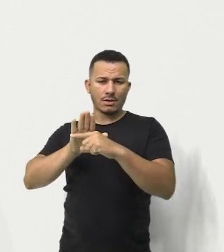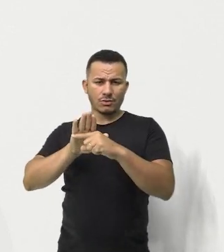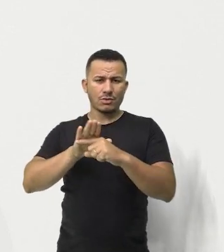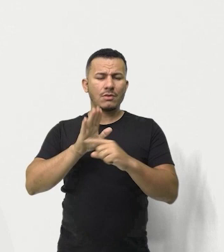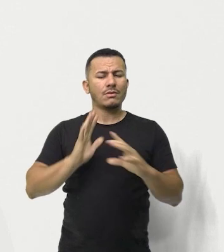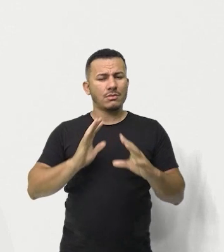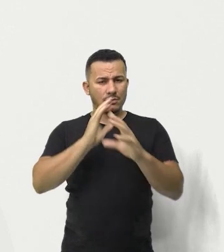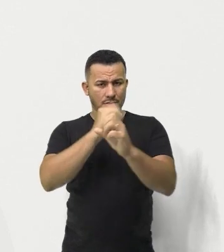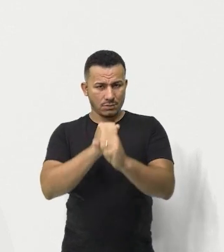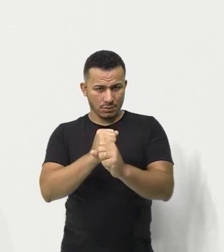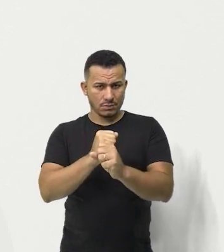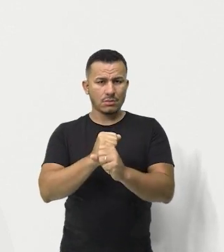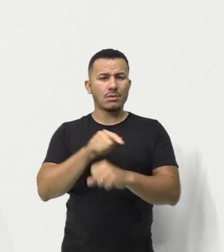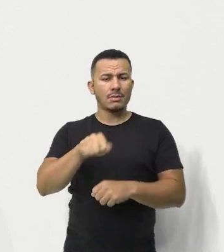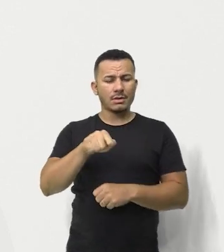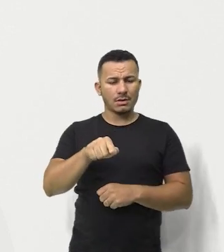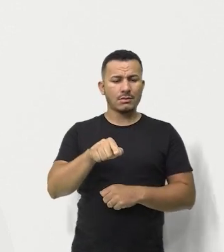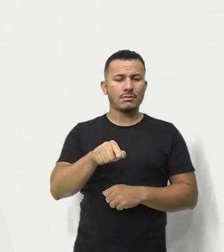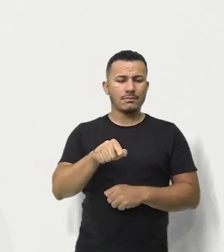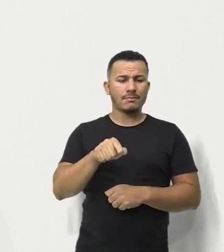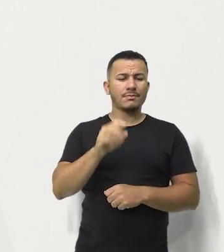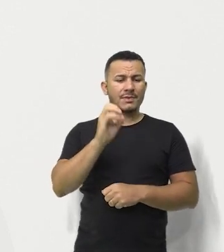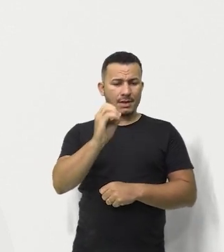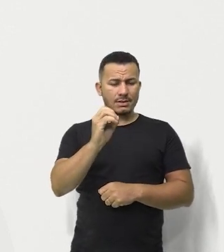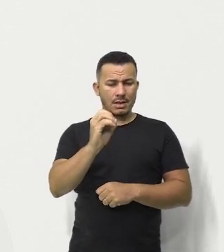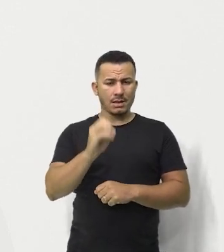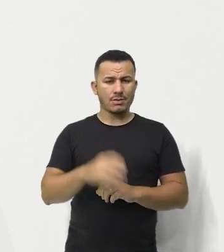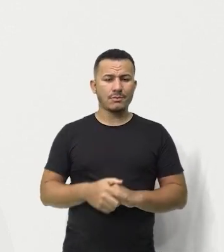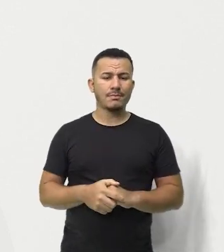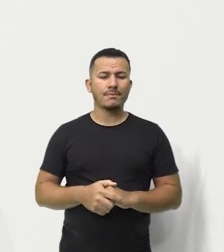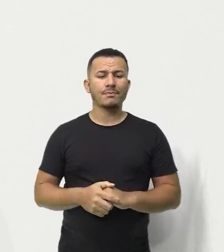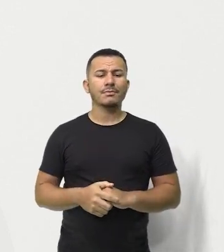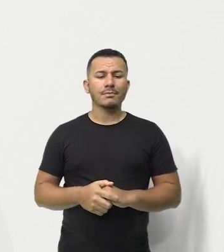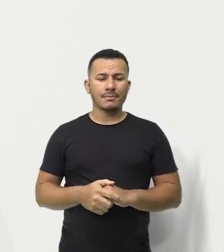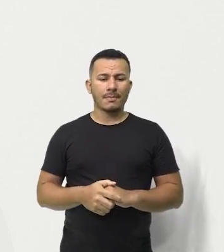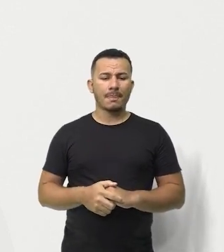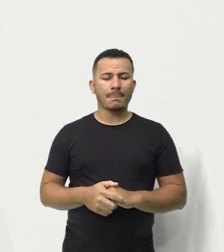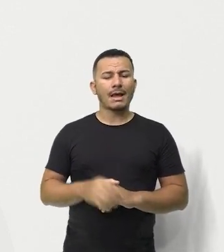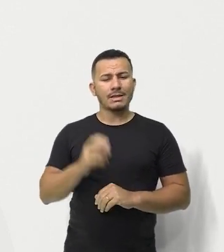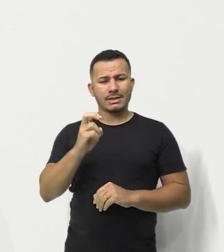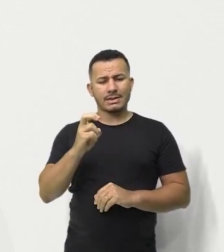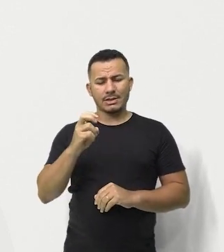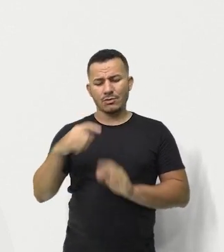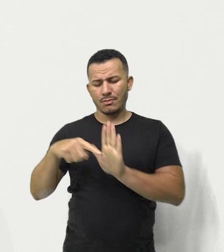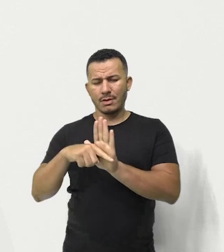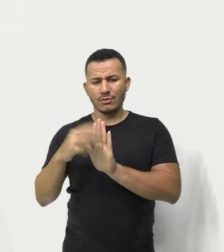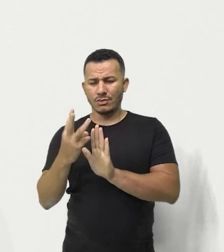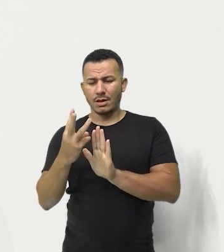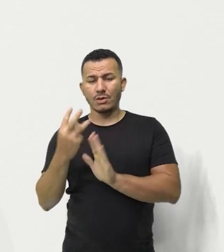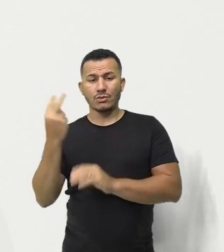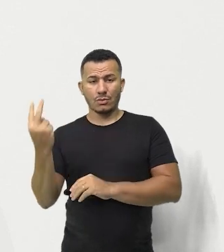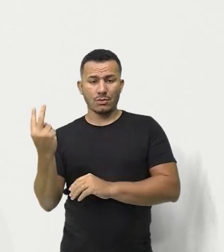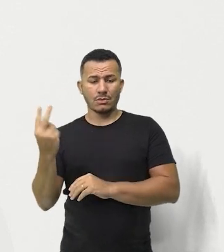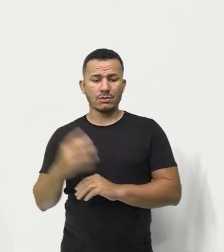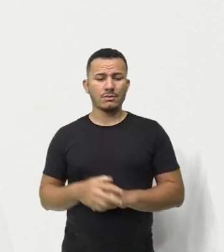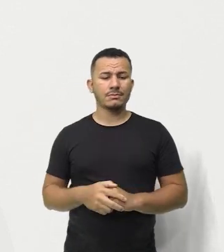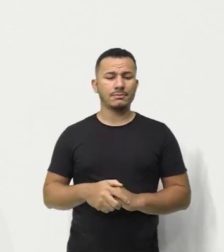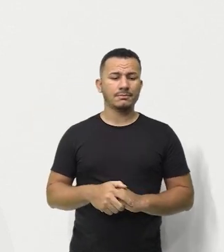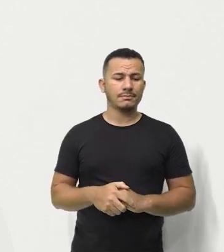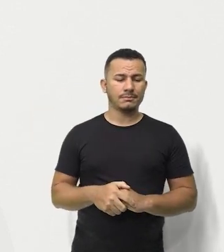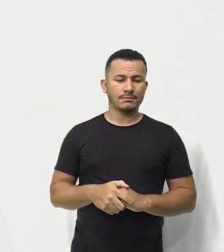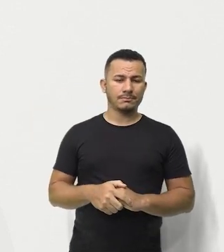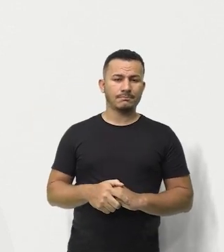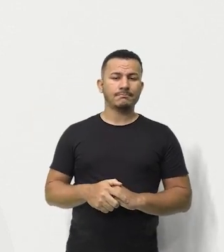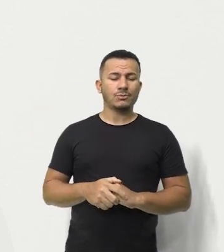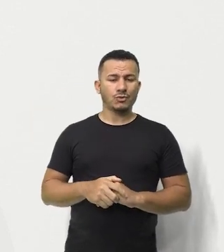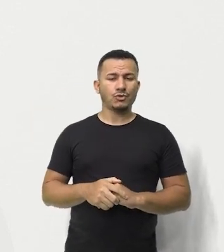os opostos ou os inversos aqui, nesse número, né, beleza, se anulam, e 5 menos 3, 2. Chegamos